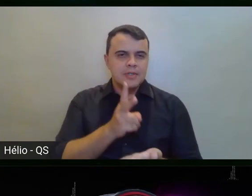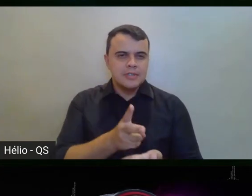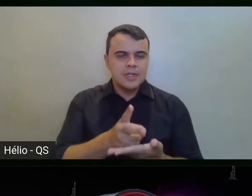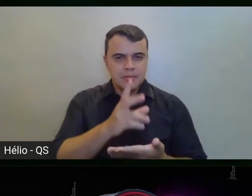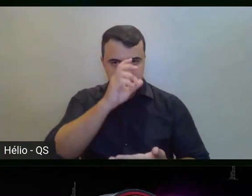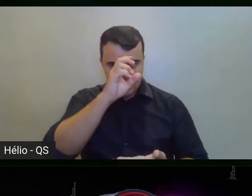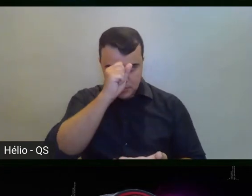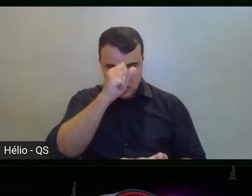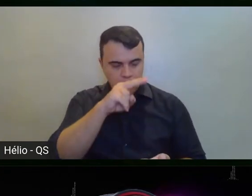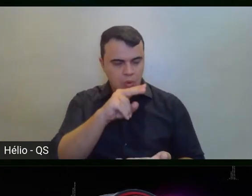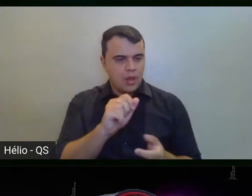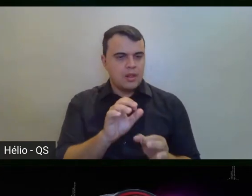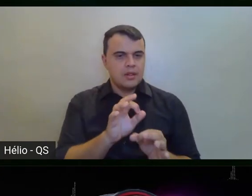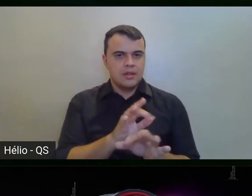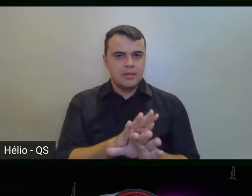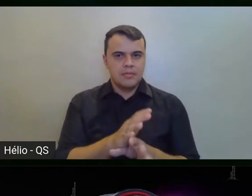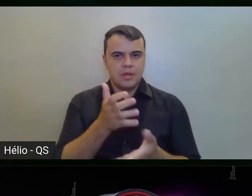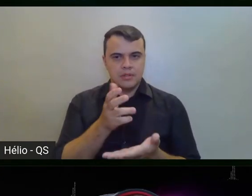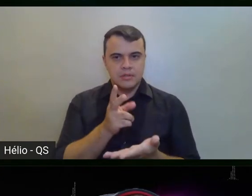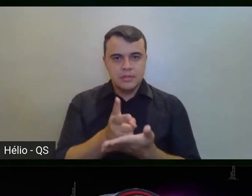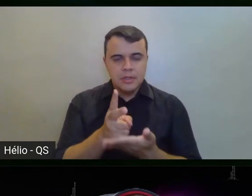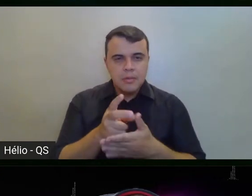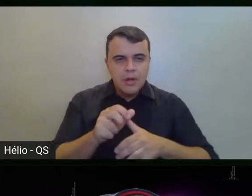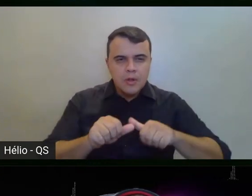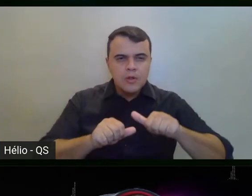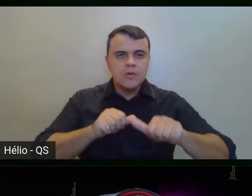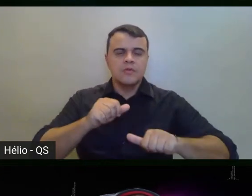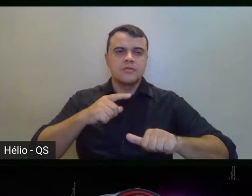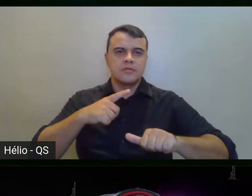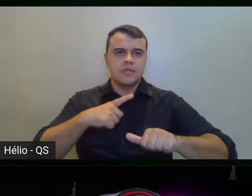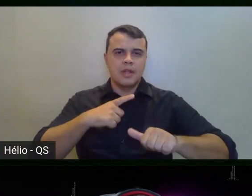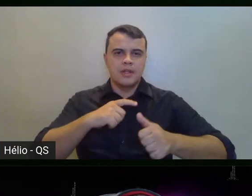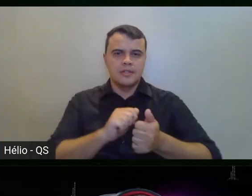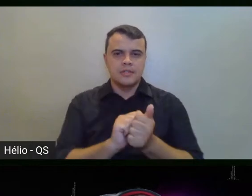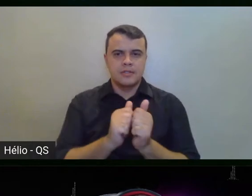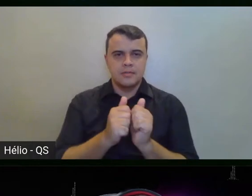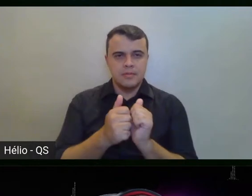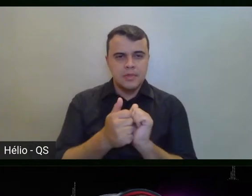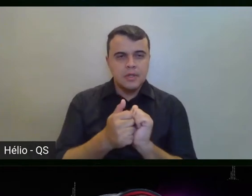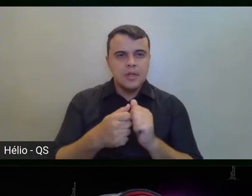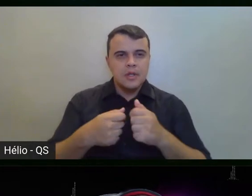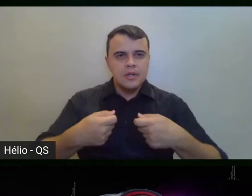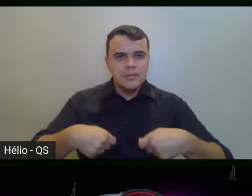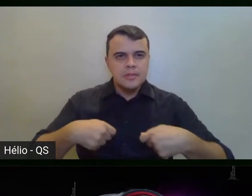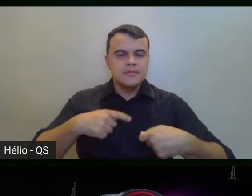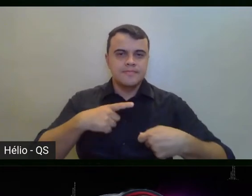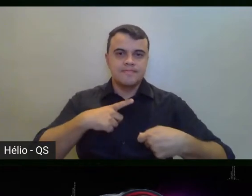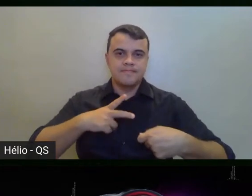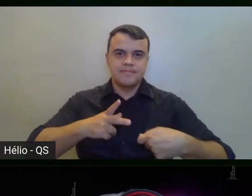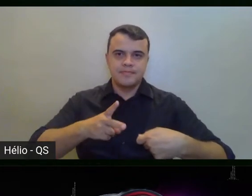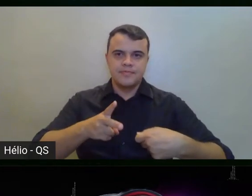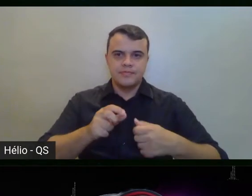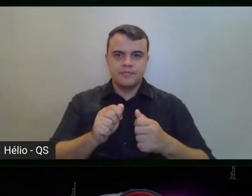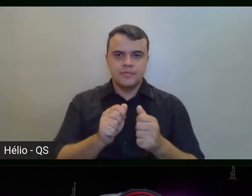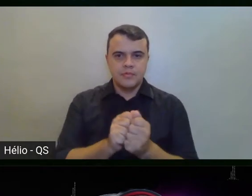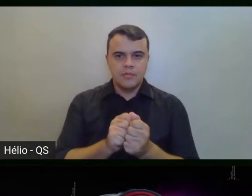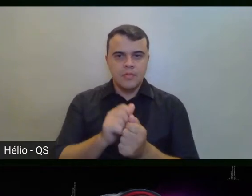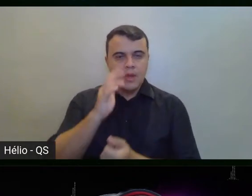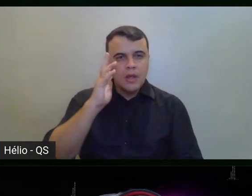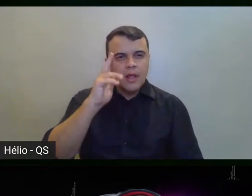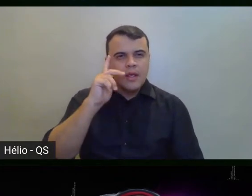o aprendizado Nunca Termina né a gente sempre tem que estar se renovando né se adaptando as necessidades do mercado e isso